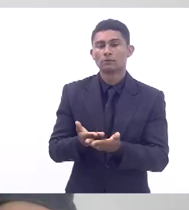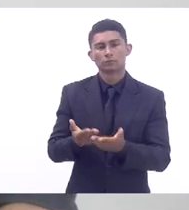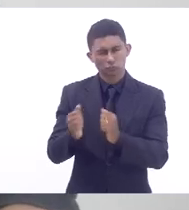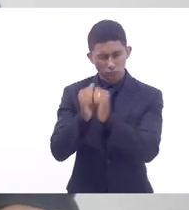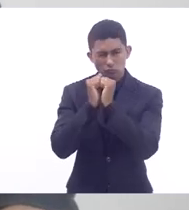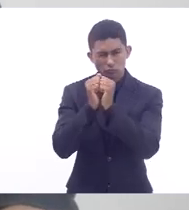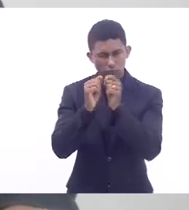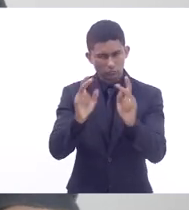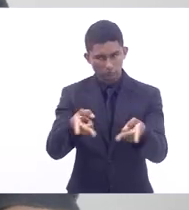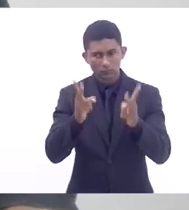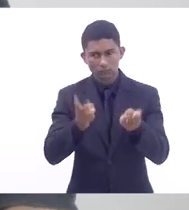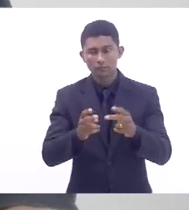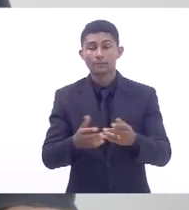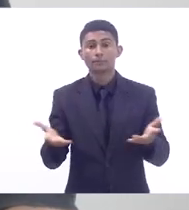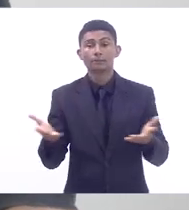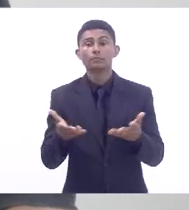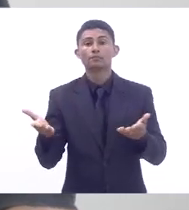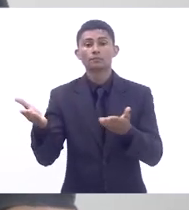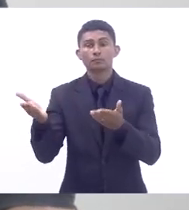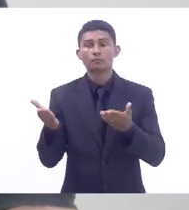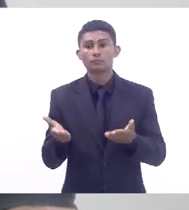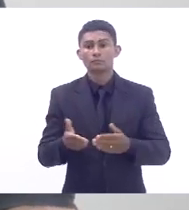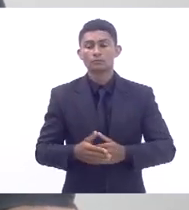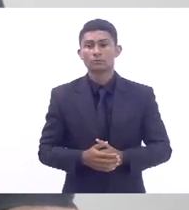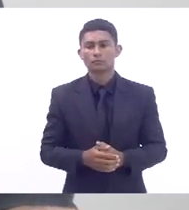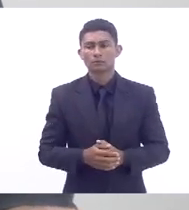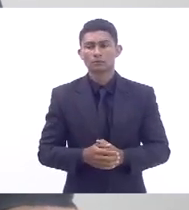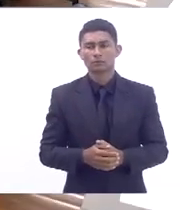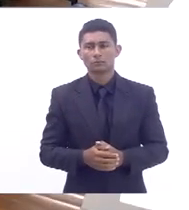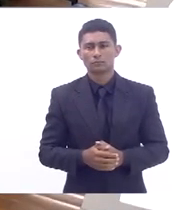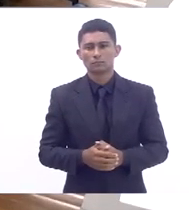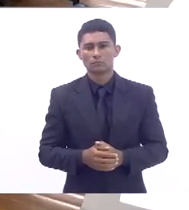essas batalhas passa agora a palavra para